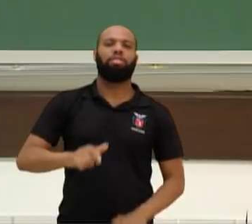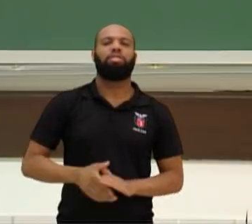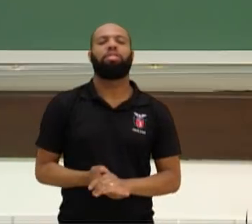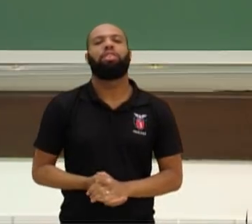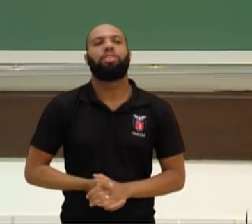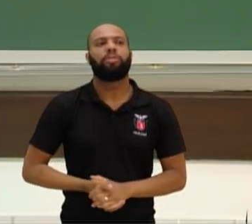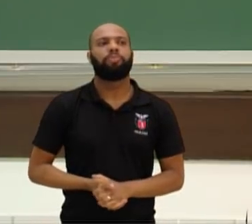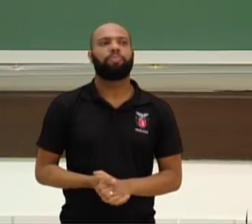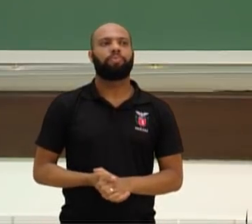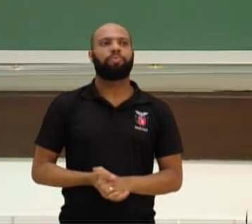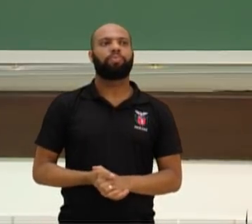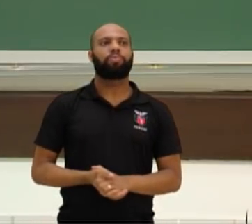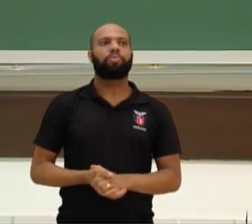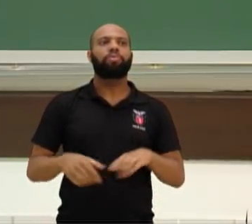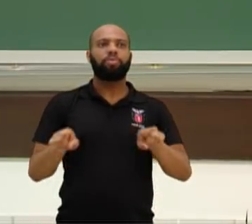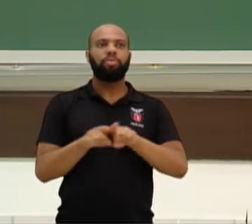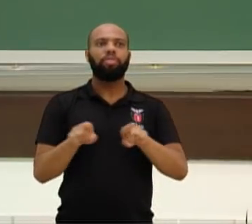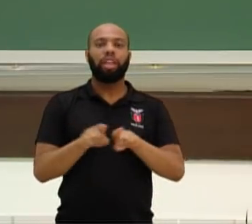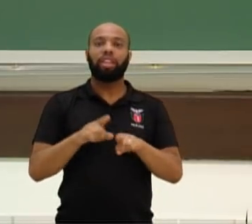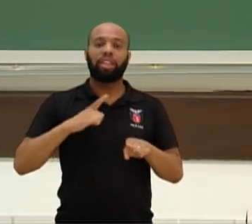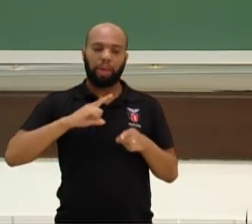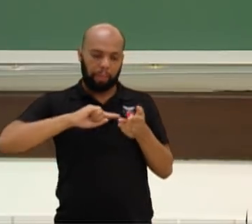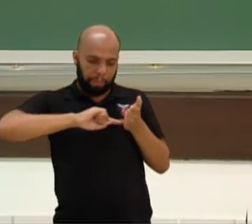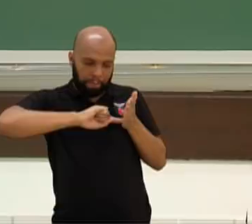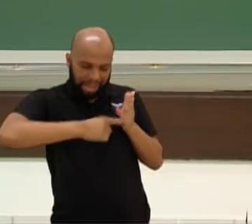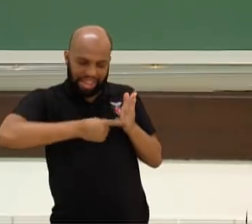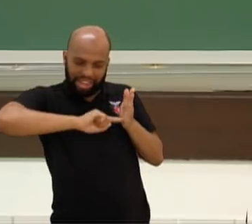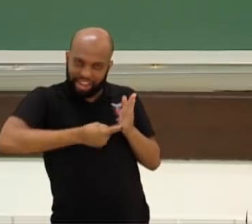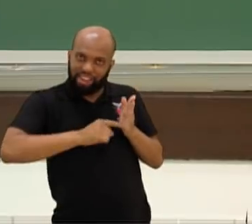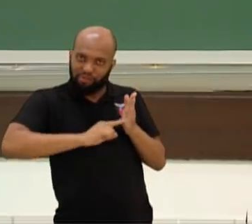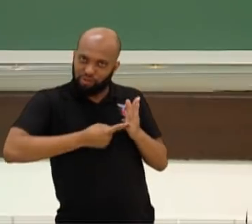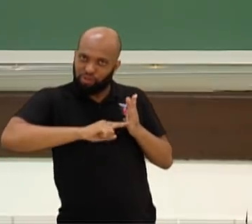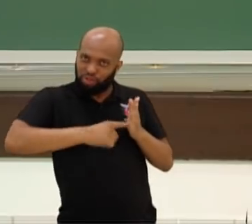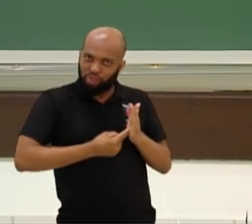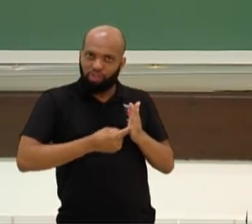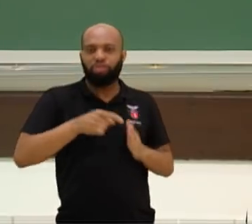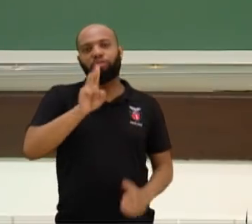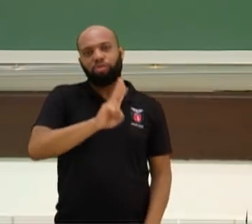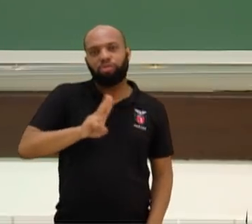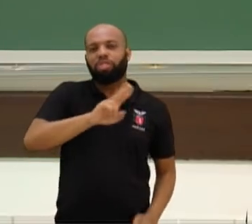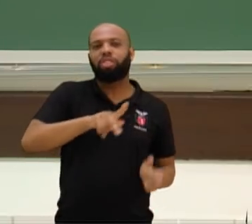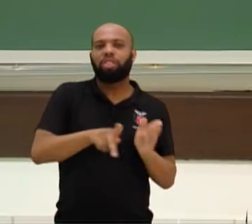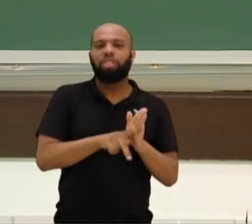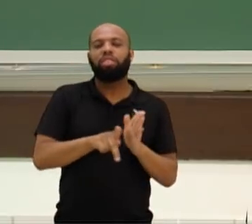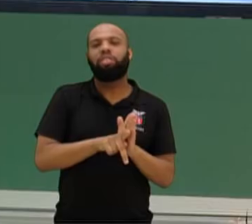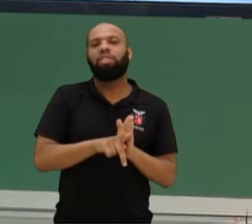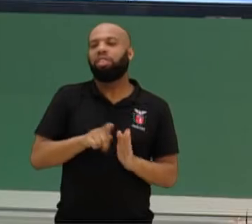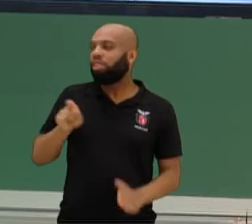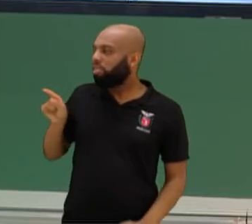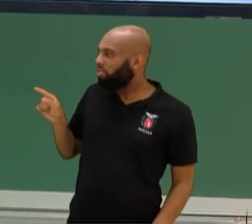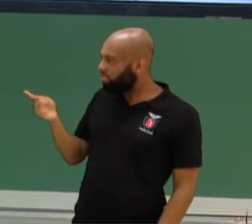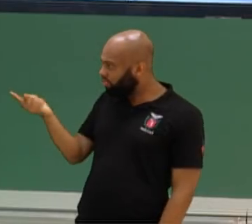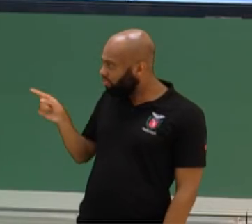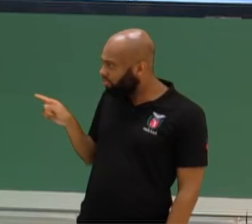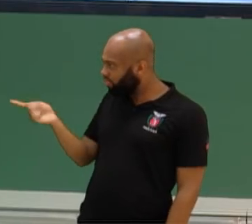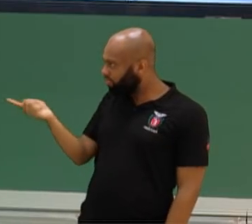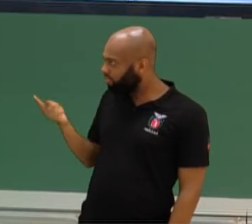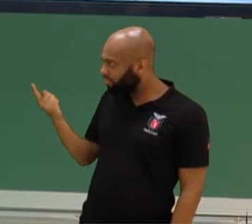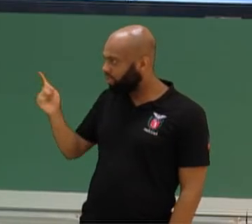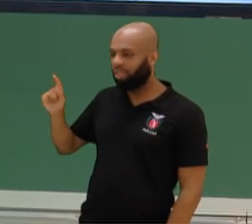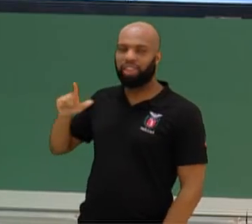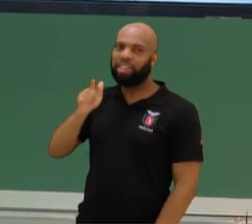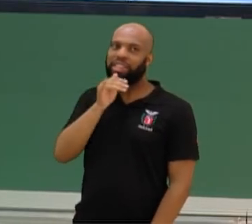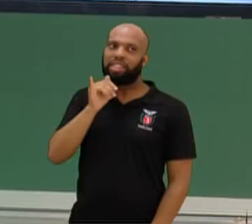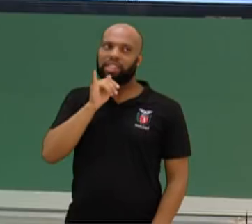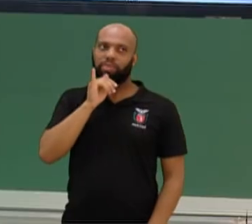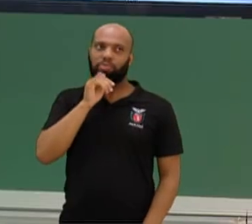certo? E o parafuso, olha só, o parafusinho, aquele que a gente usa para fixar objetos em